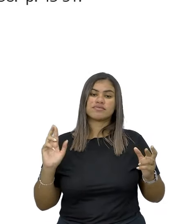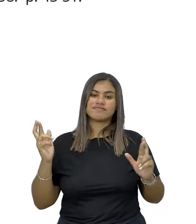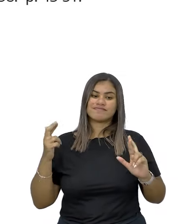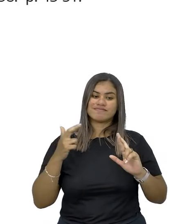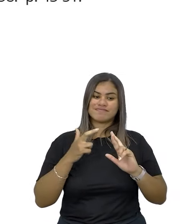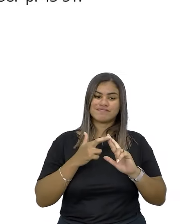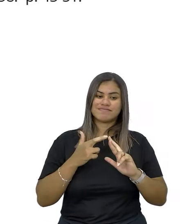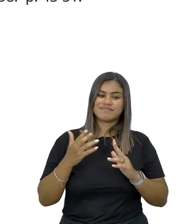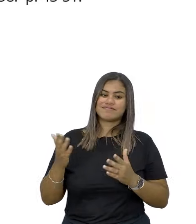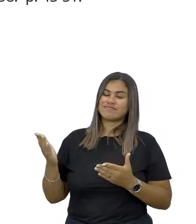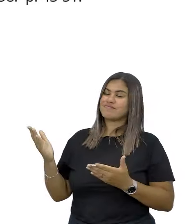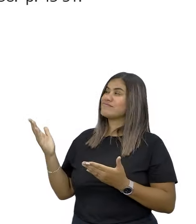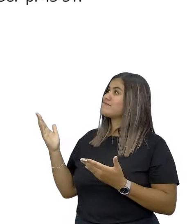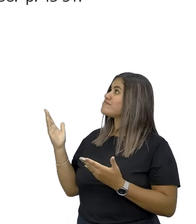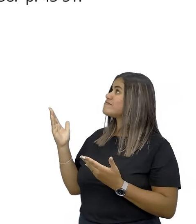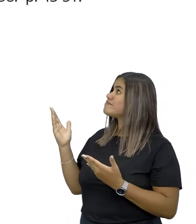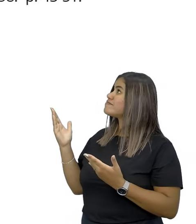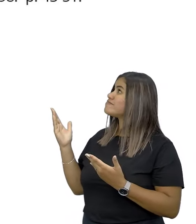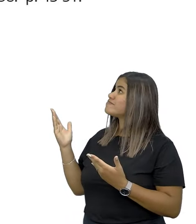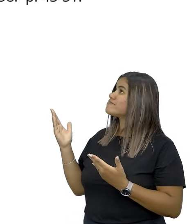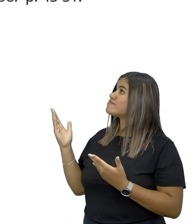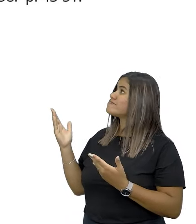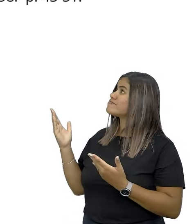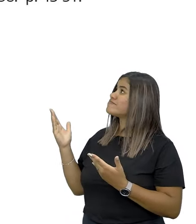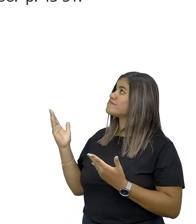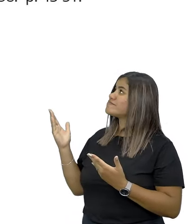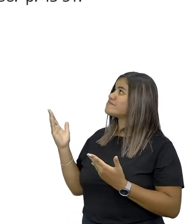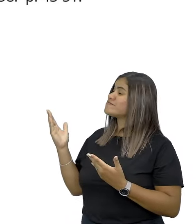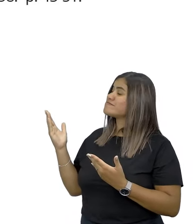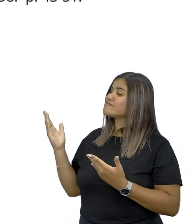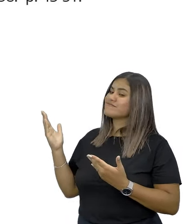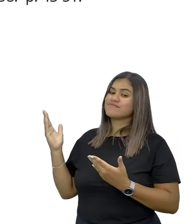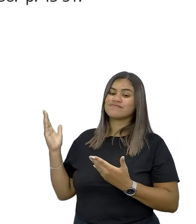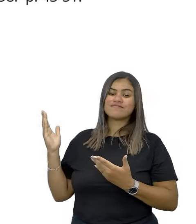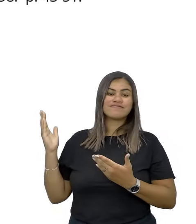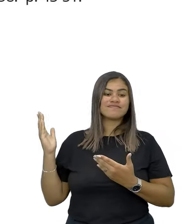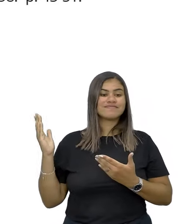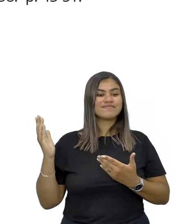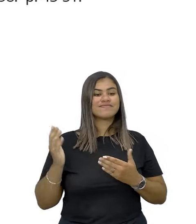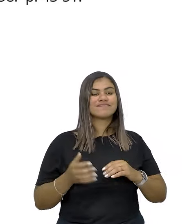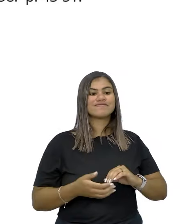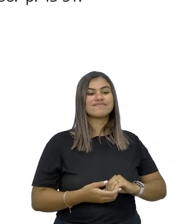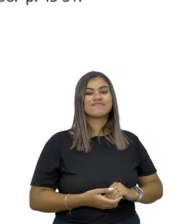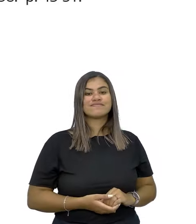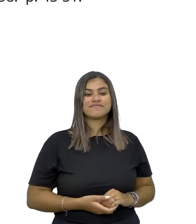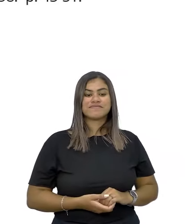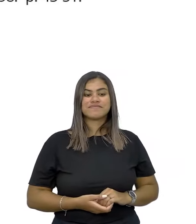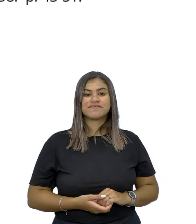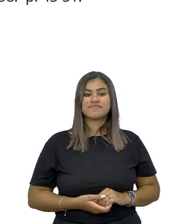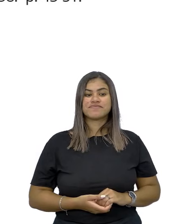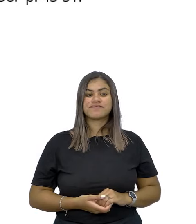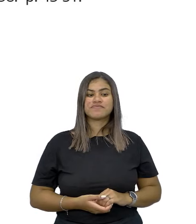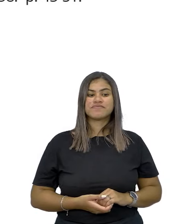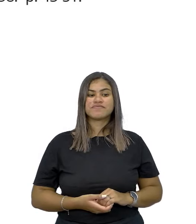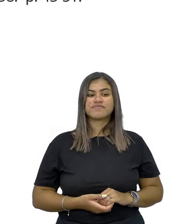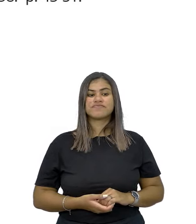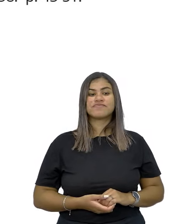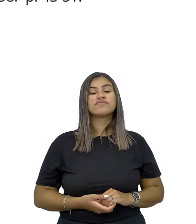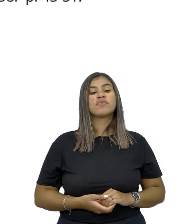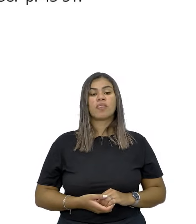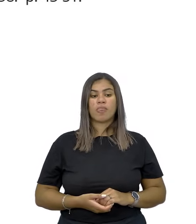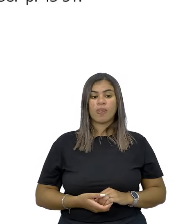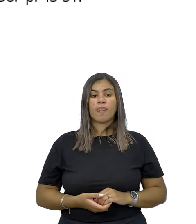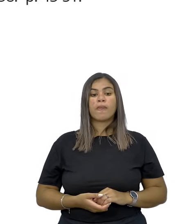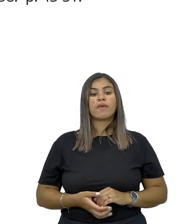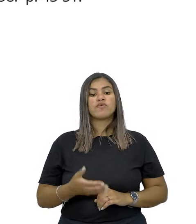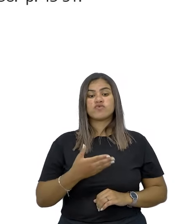nossa base nacional comum, nós também utilizamos aí para a resolução do problema, para quem quiser estudar um pouquinho mais, aprender um